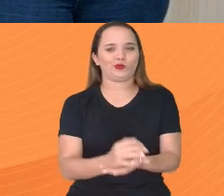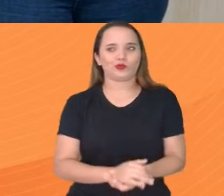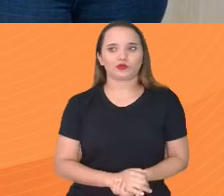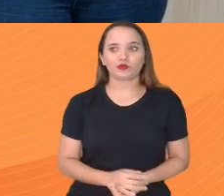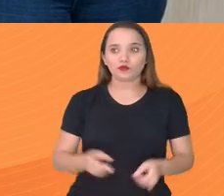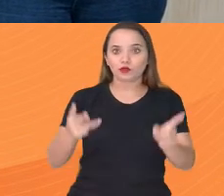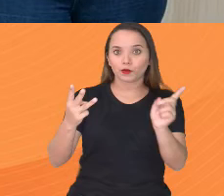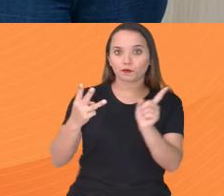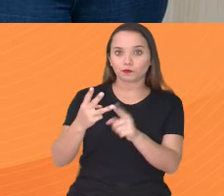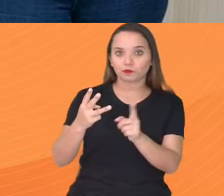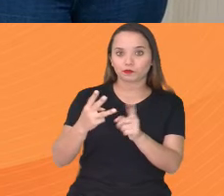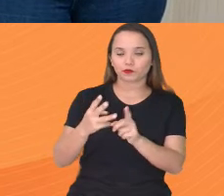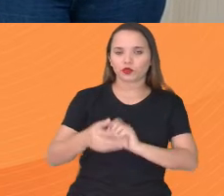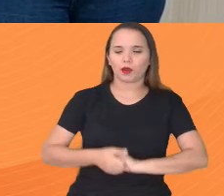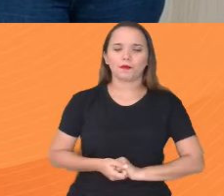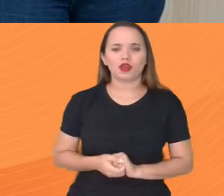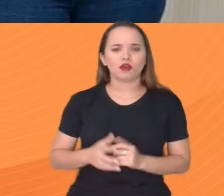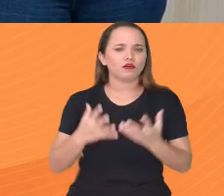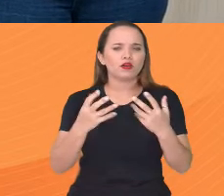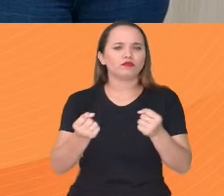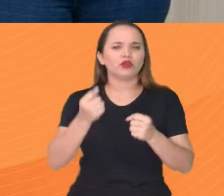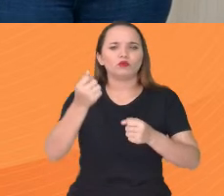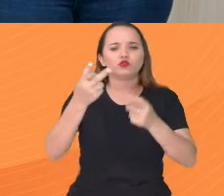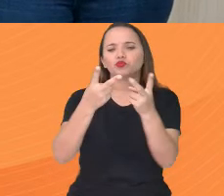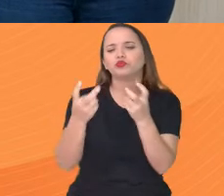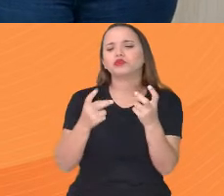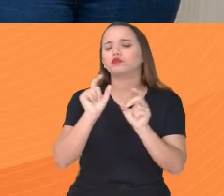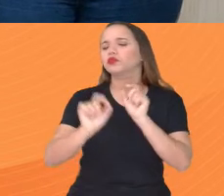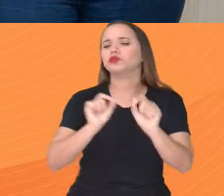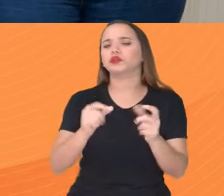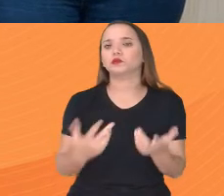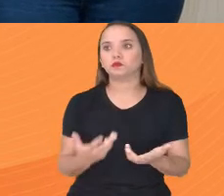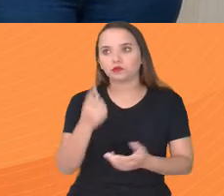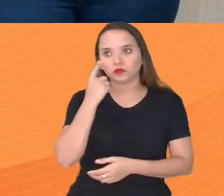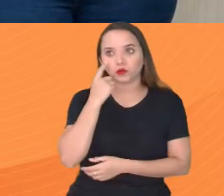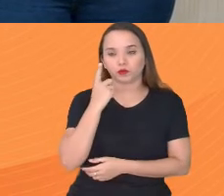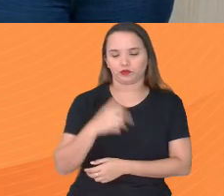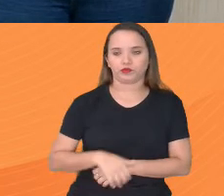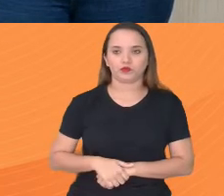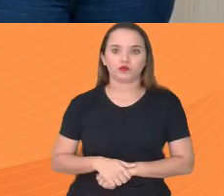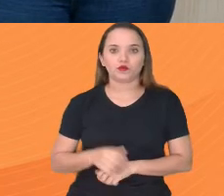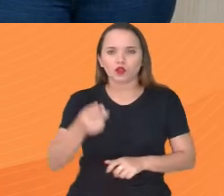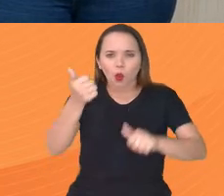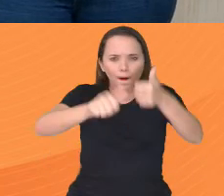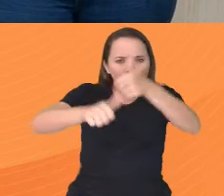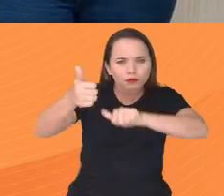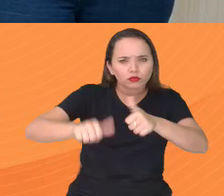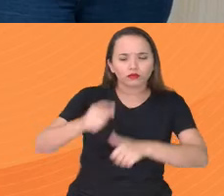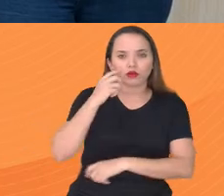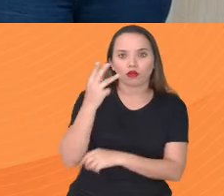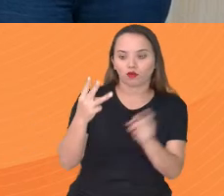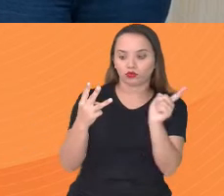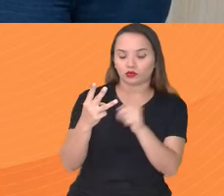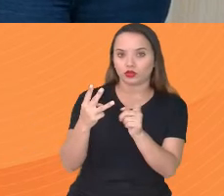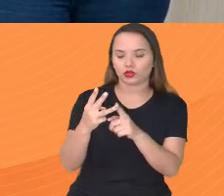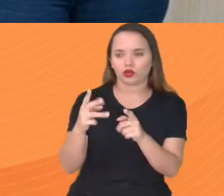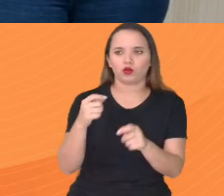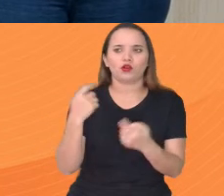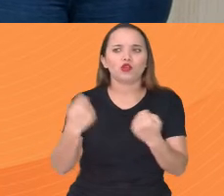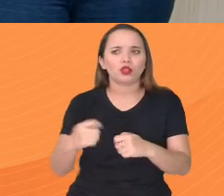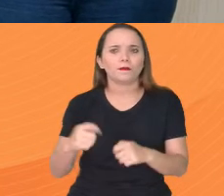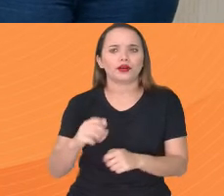também verificar. O que é que vamos verificar? Observe aqui esse terceiro ponto que